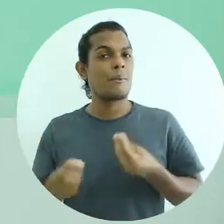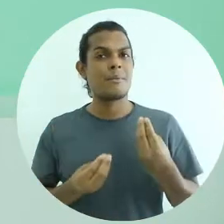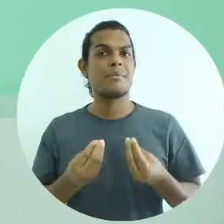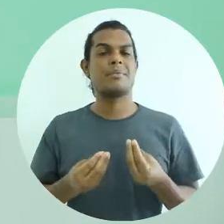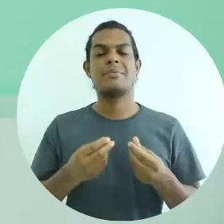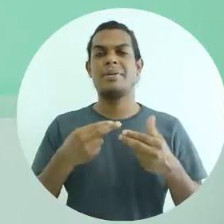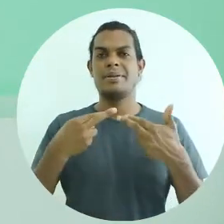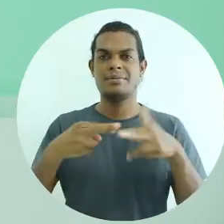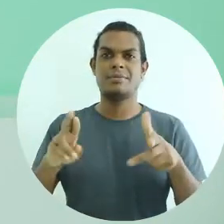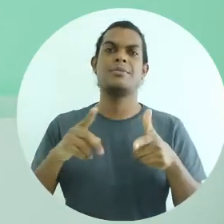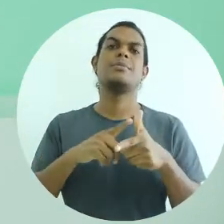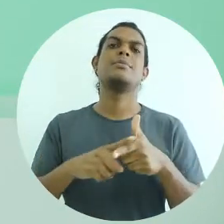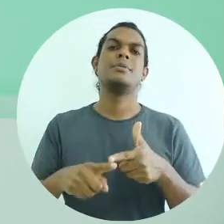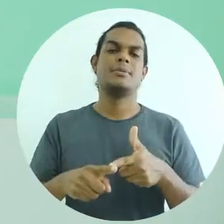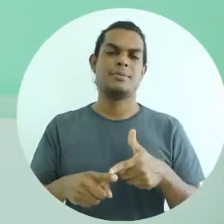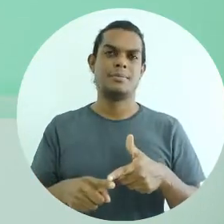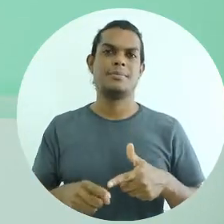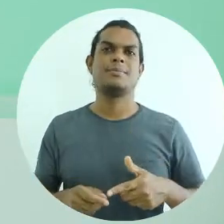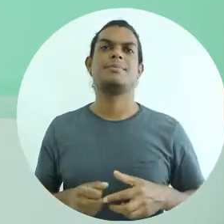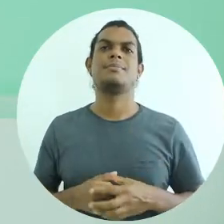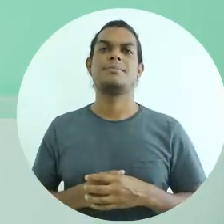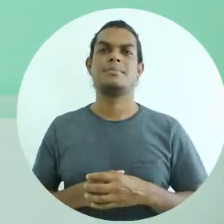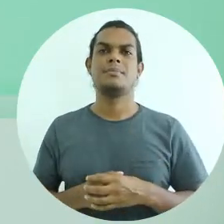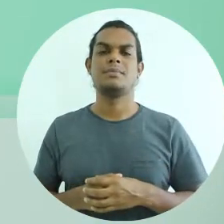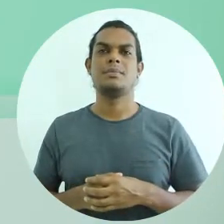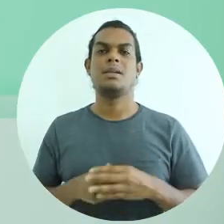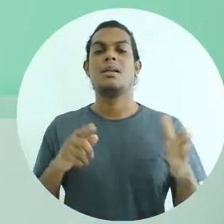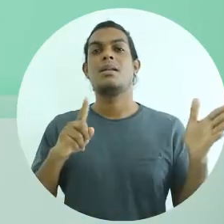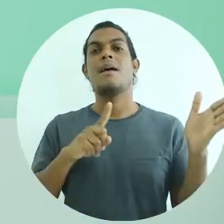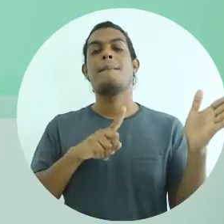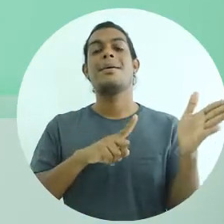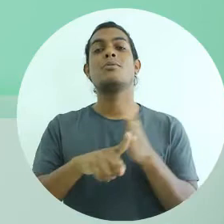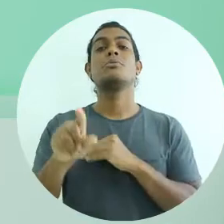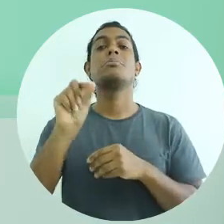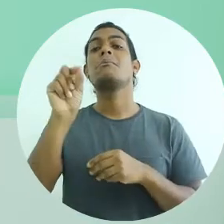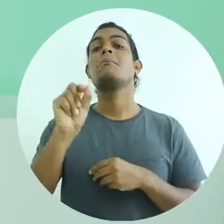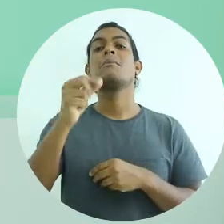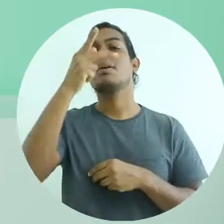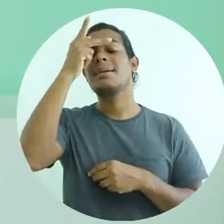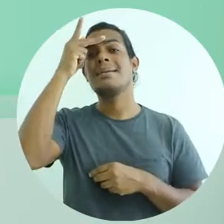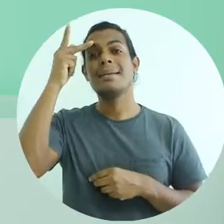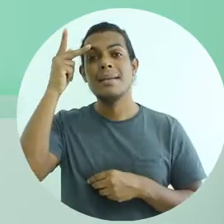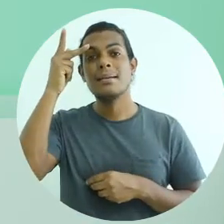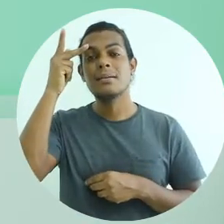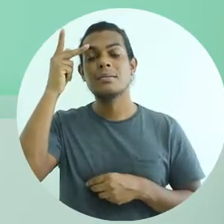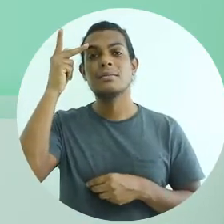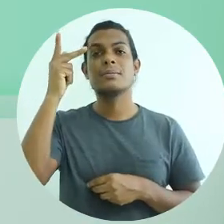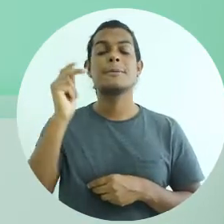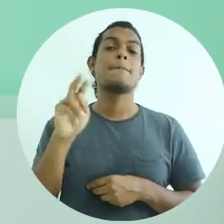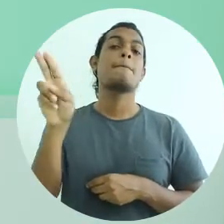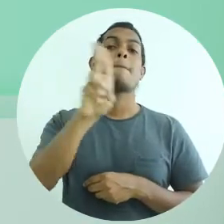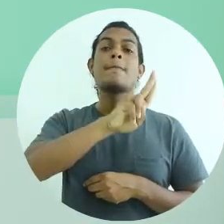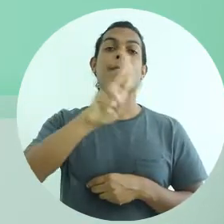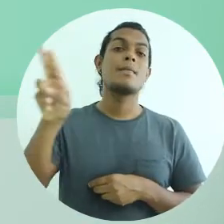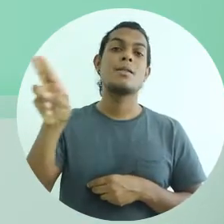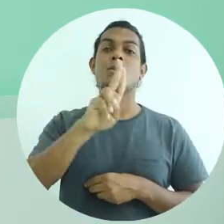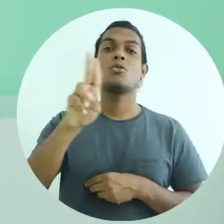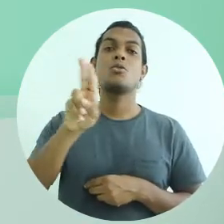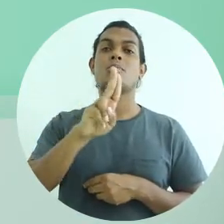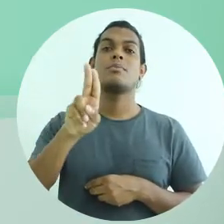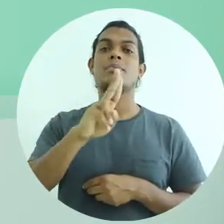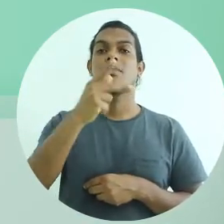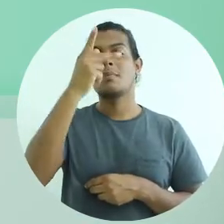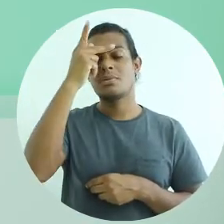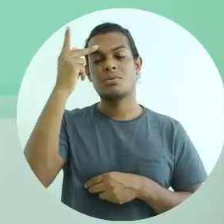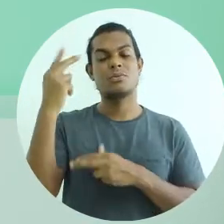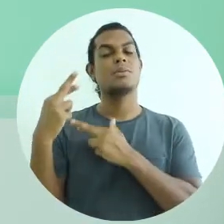resolver aquele problema. Na pergunta quem, você vai estabelecer o nome do responsável para resolver